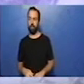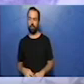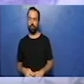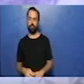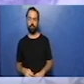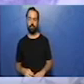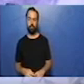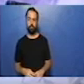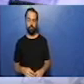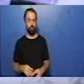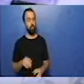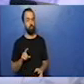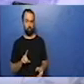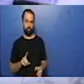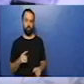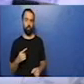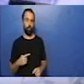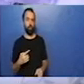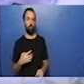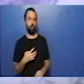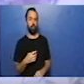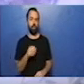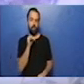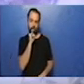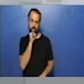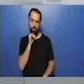organismo. Essa é só um exemplo.